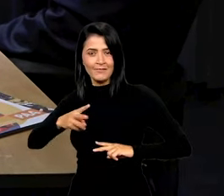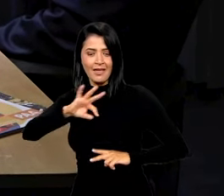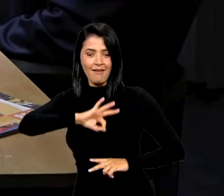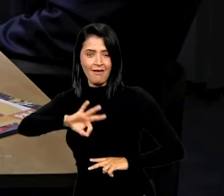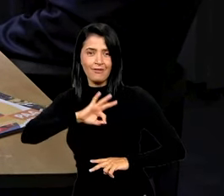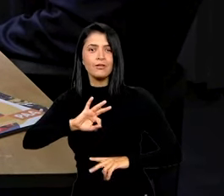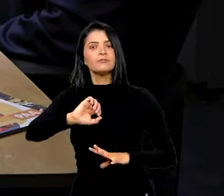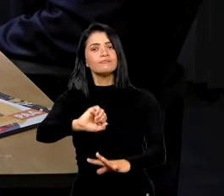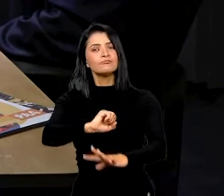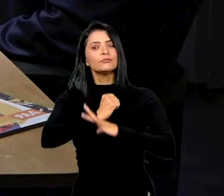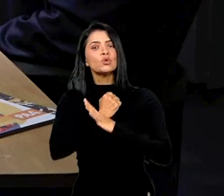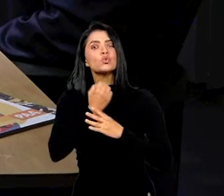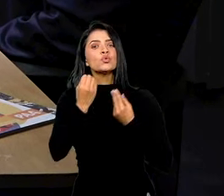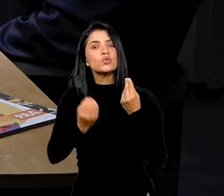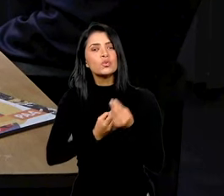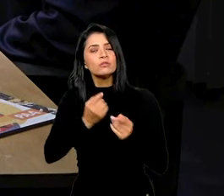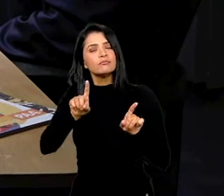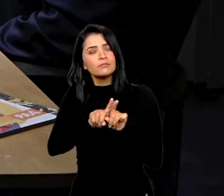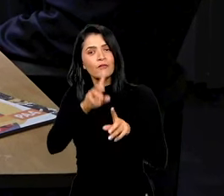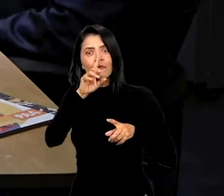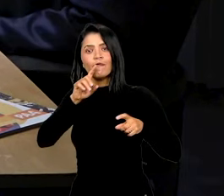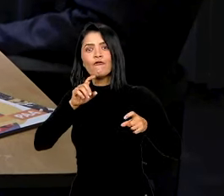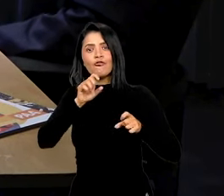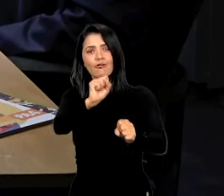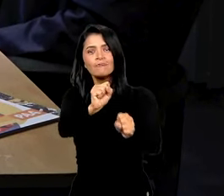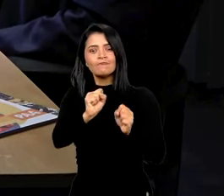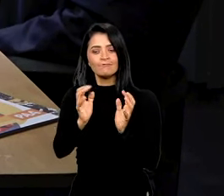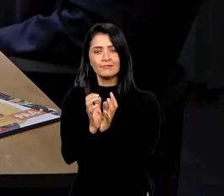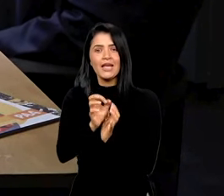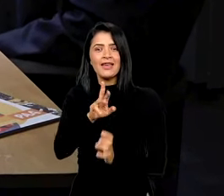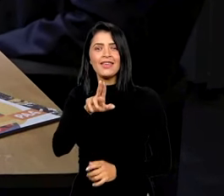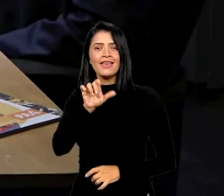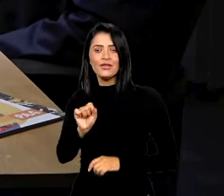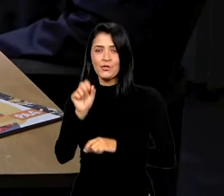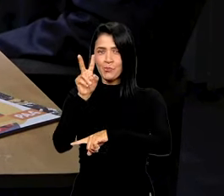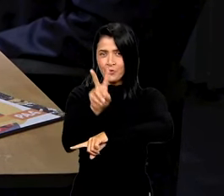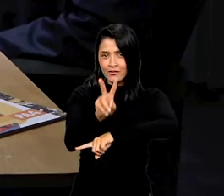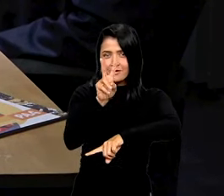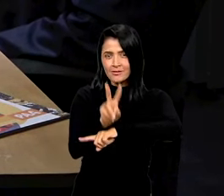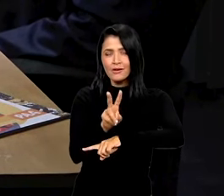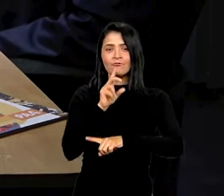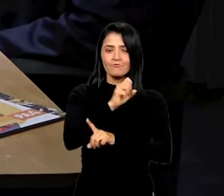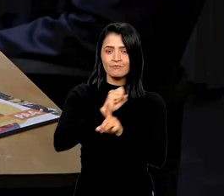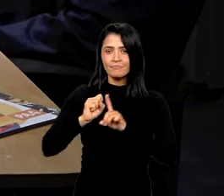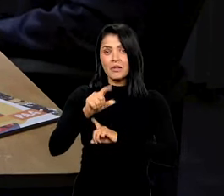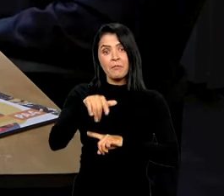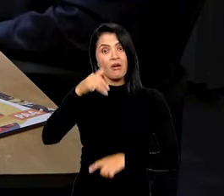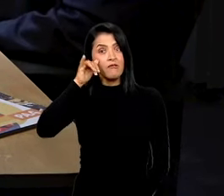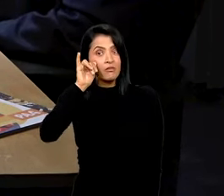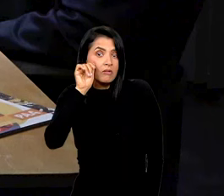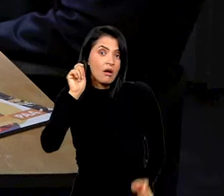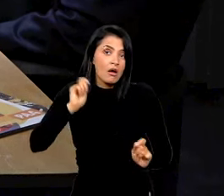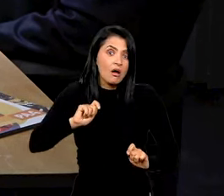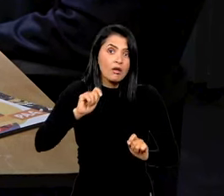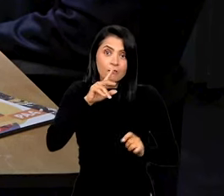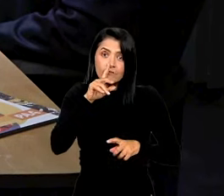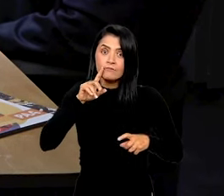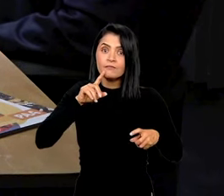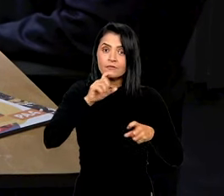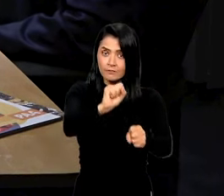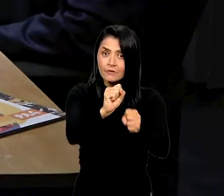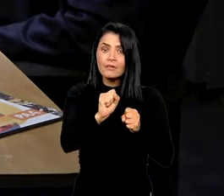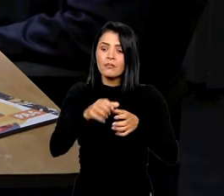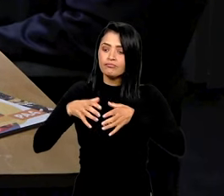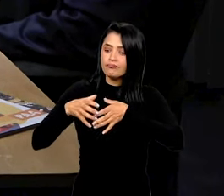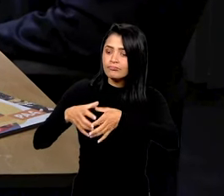e fortalecer uma rede de proteção social, seja na prevenção e no fortalecimento do convívio familiar,